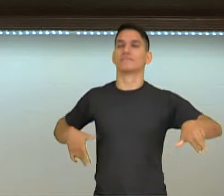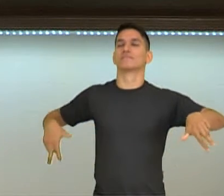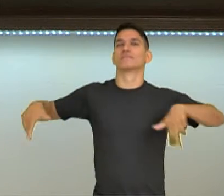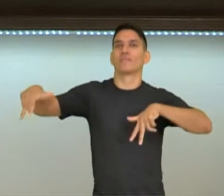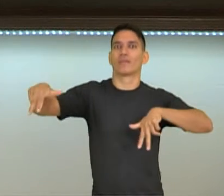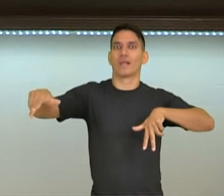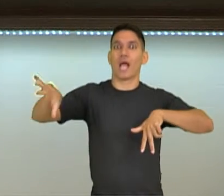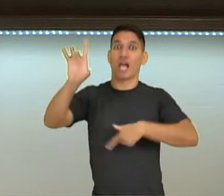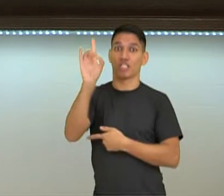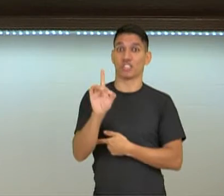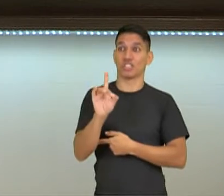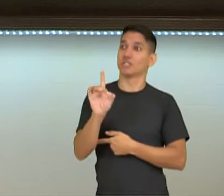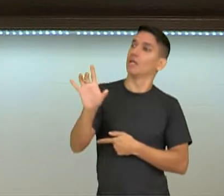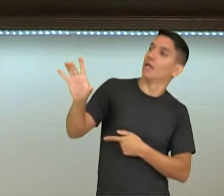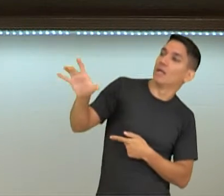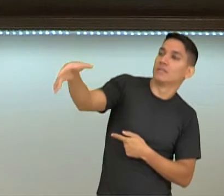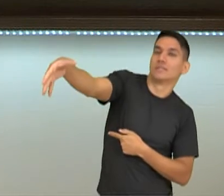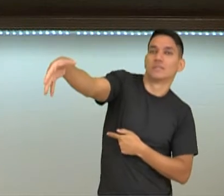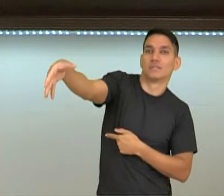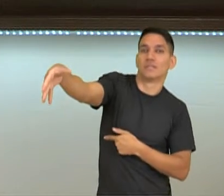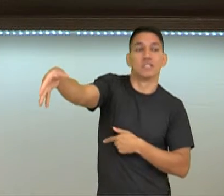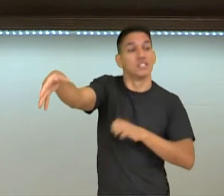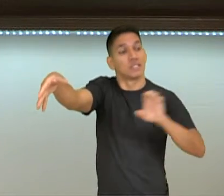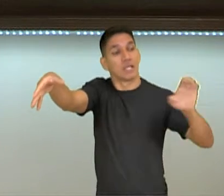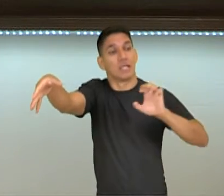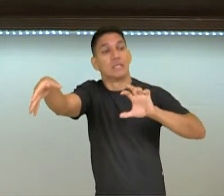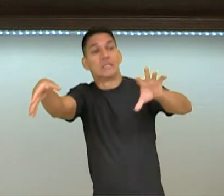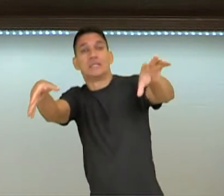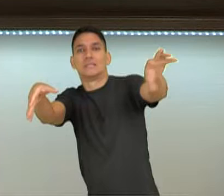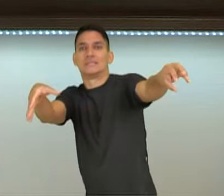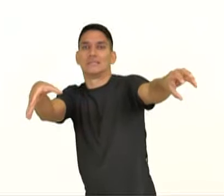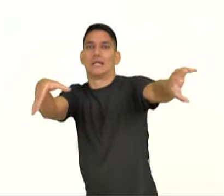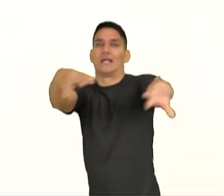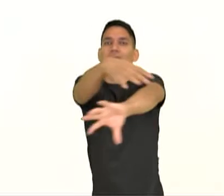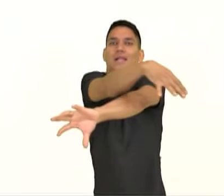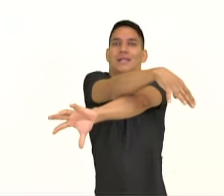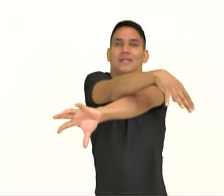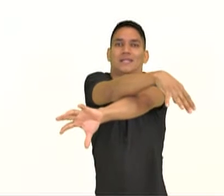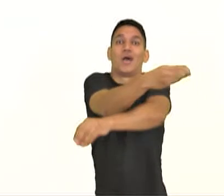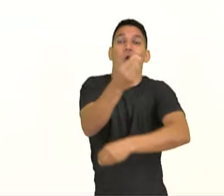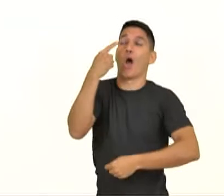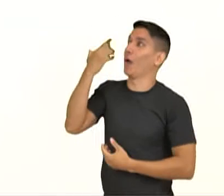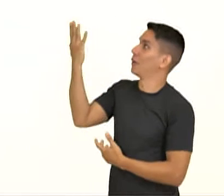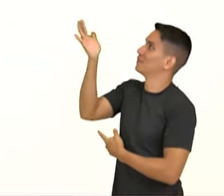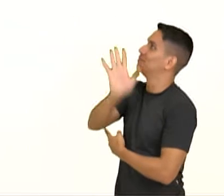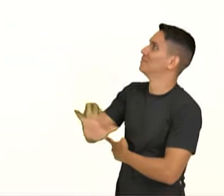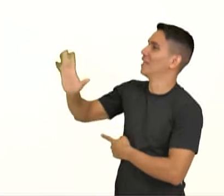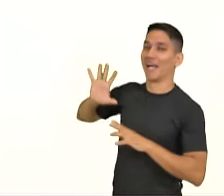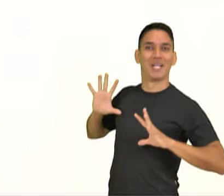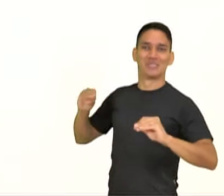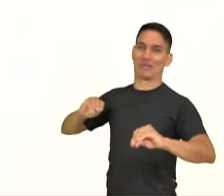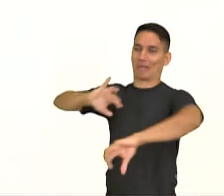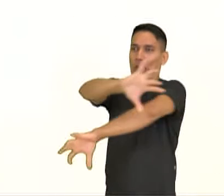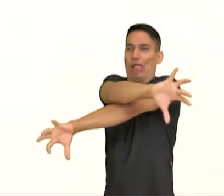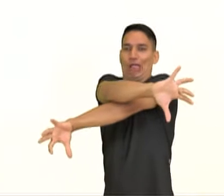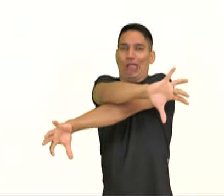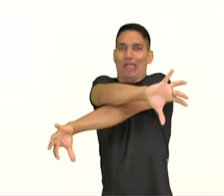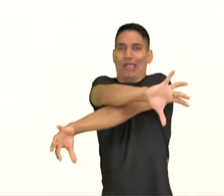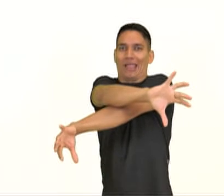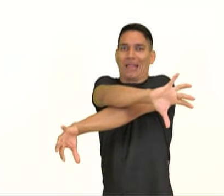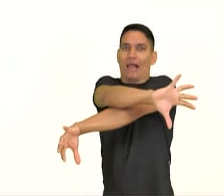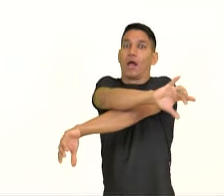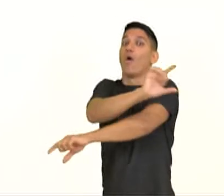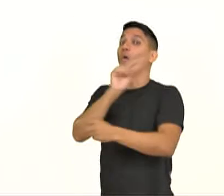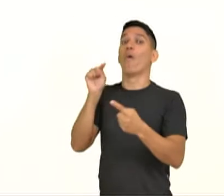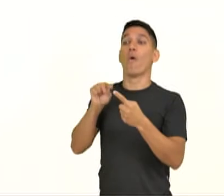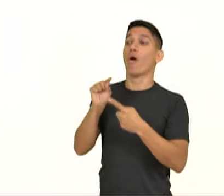mão direita para quem estava do seu lado direito e esquerda para quem estava do seu lado esquerdo. Olha como eles ficaram aqui na imagem, ó. Todos entrelaçados. E qual